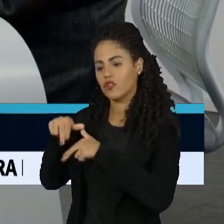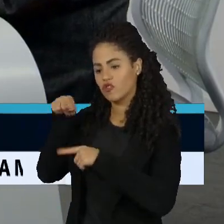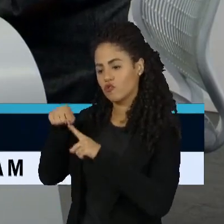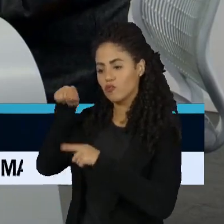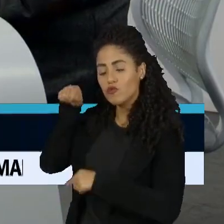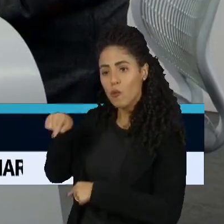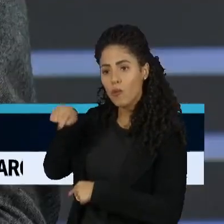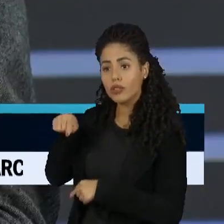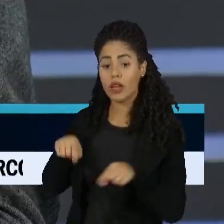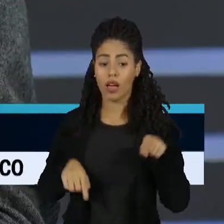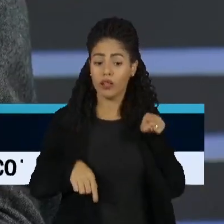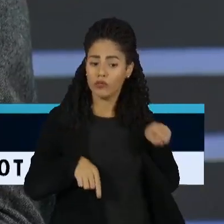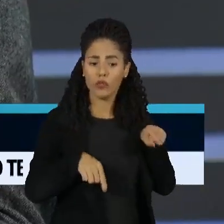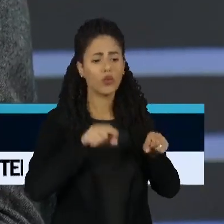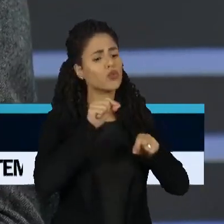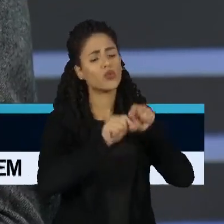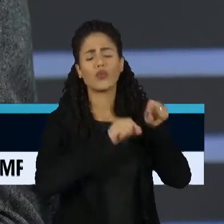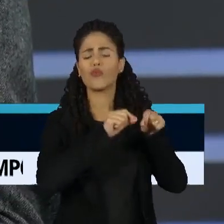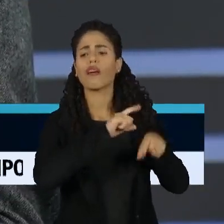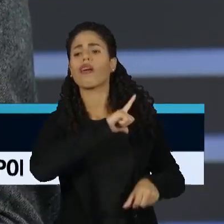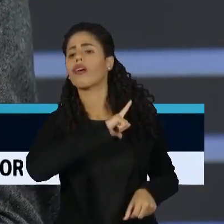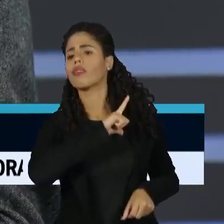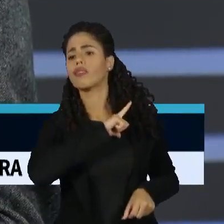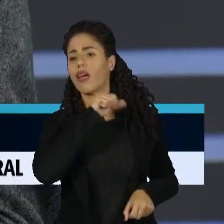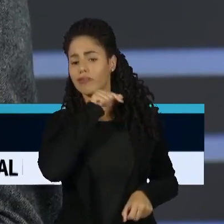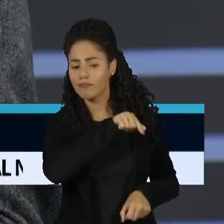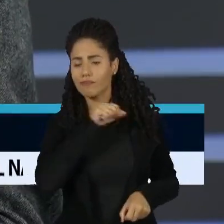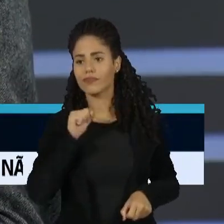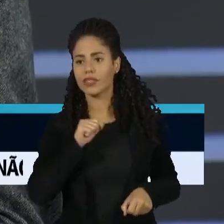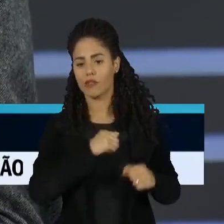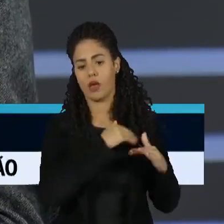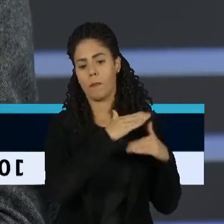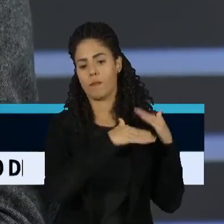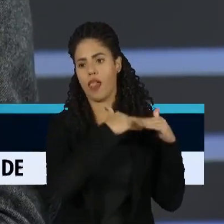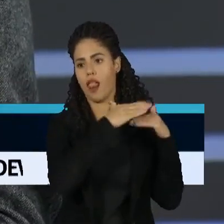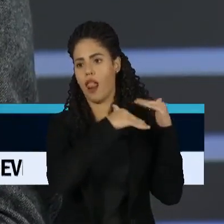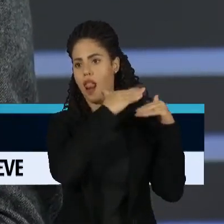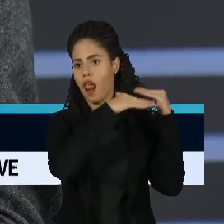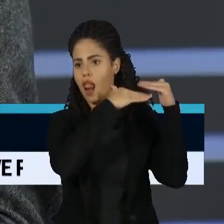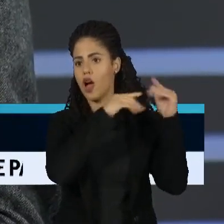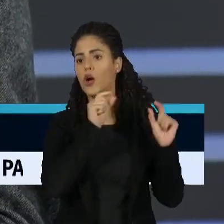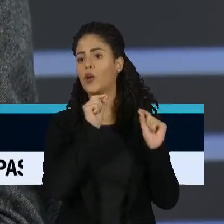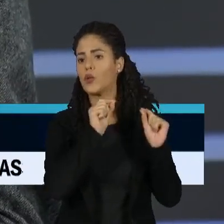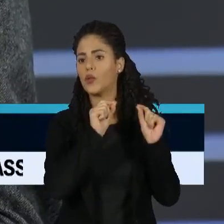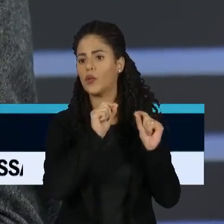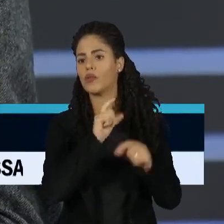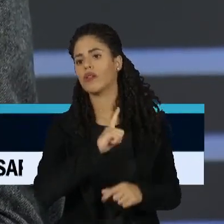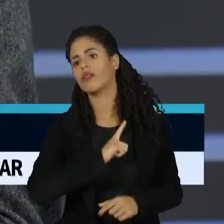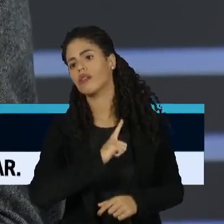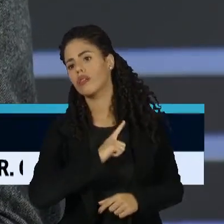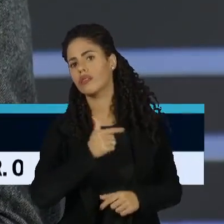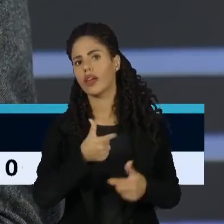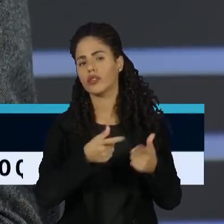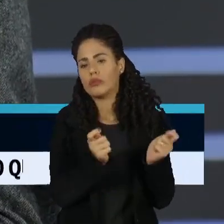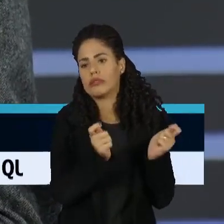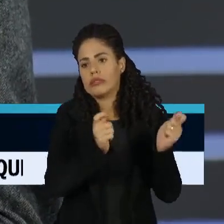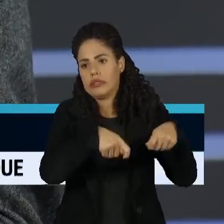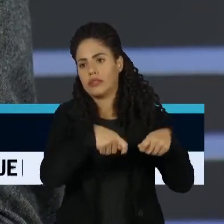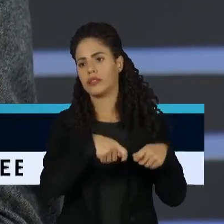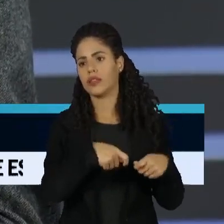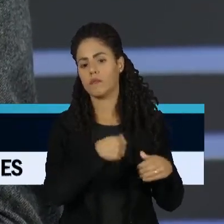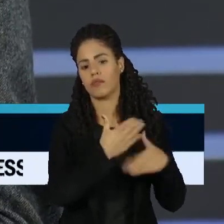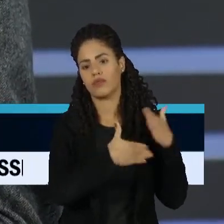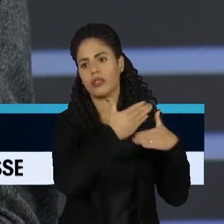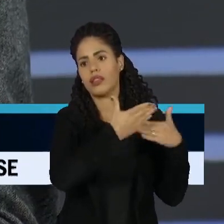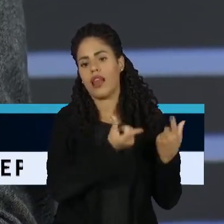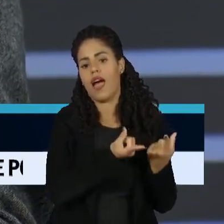e do outro lado você tem uma concepção de desenvolvimento que leva em conta não só a possibilidade de você produzir